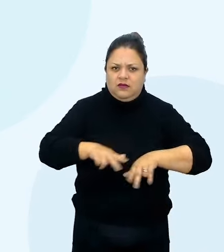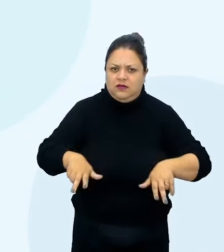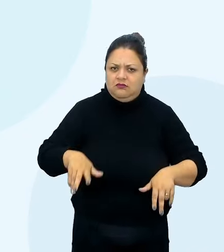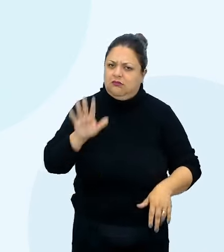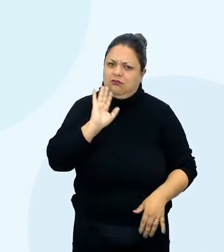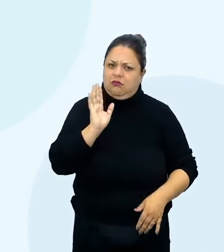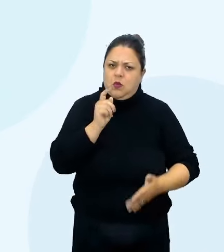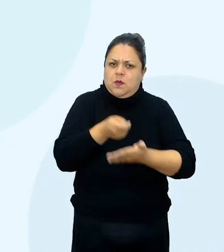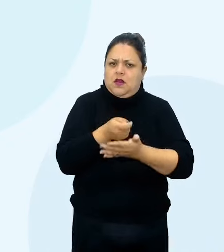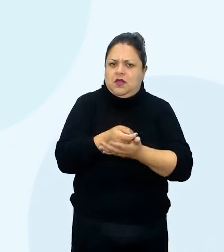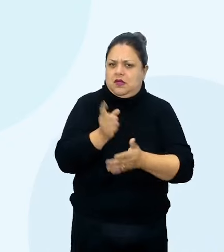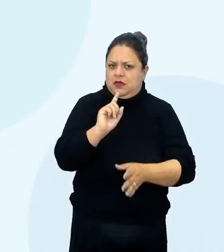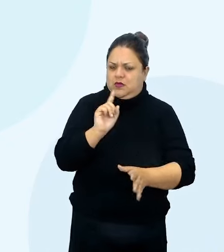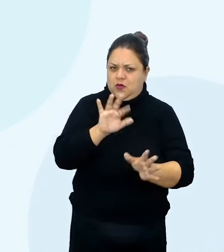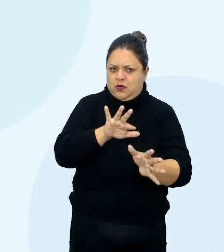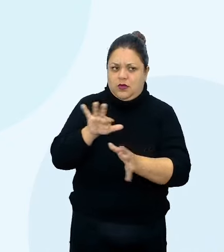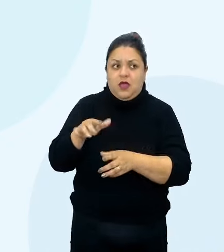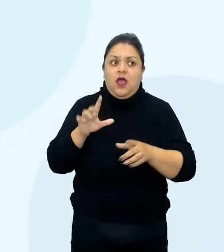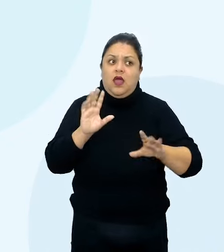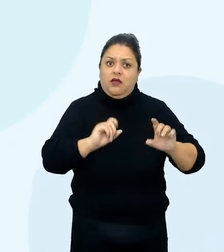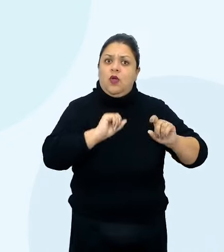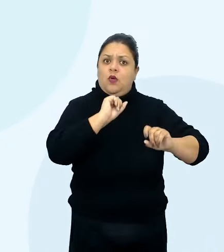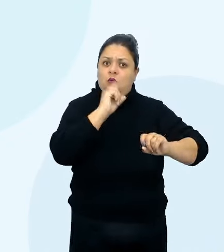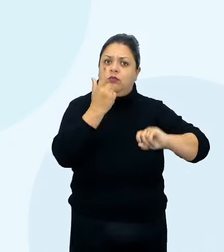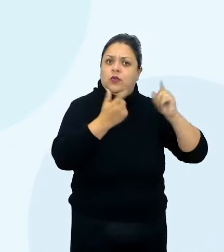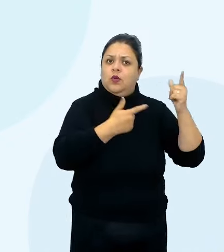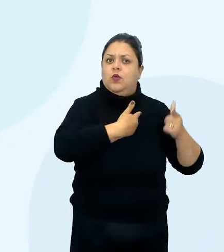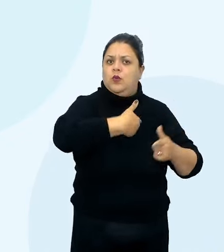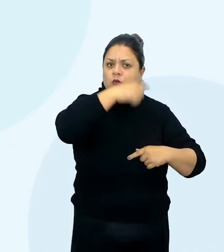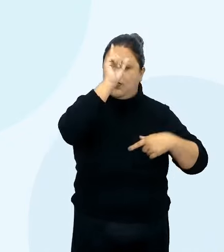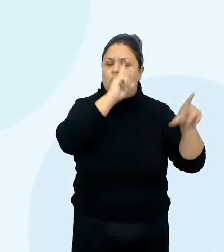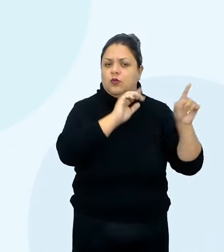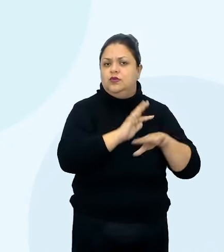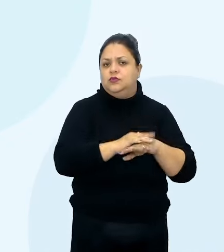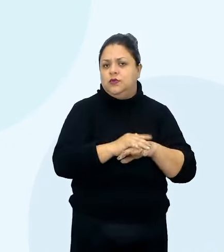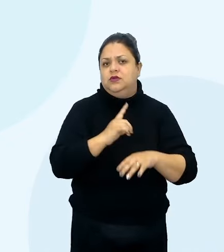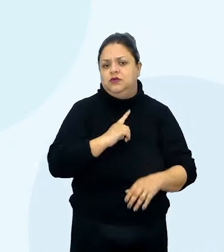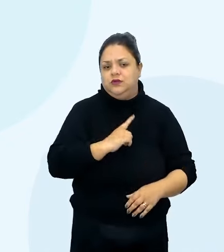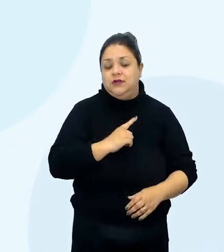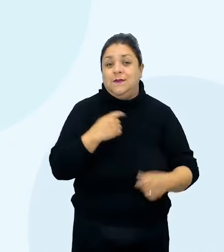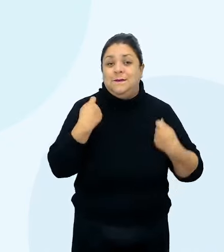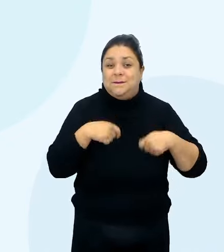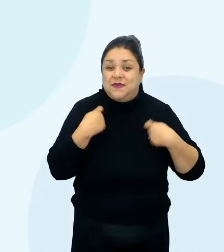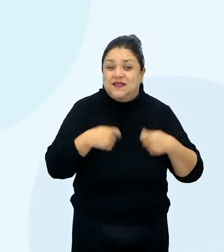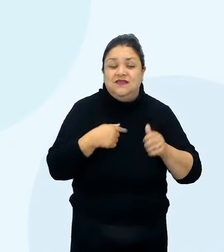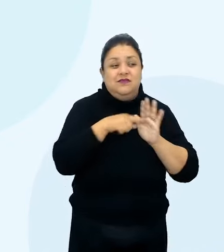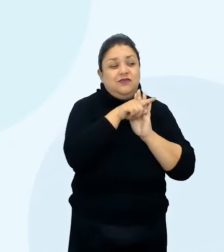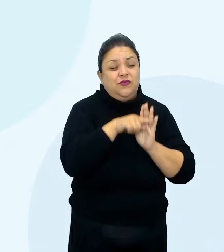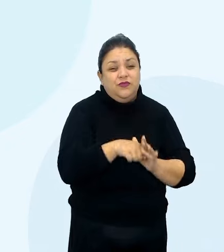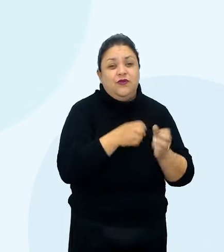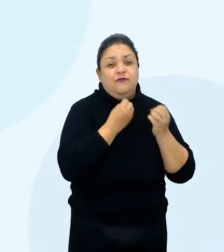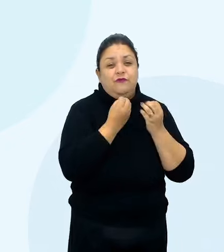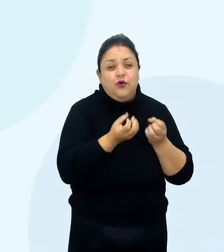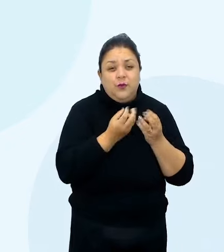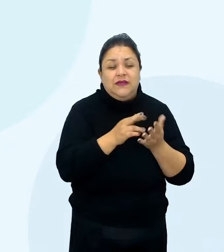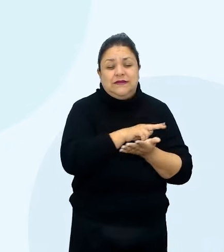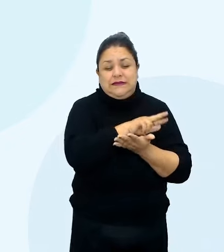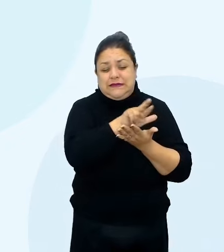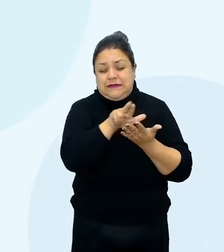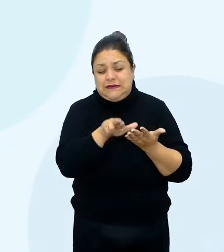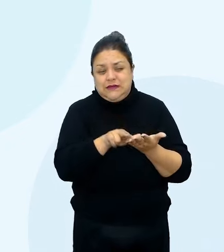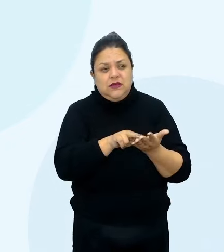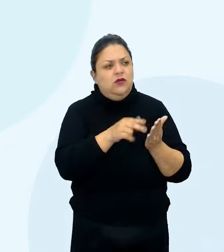que é importante a gente ter o máximo de informações, né, de recolher essas informações com